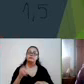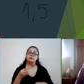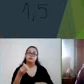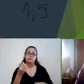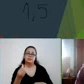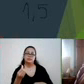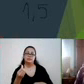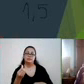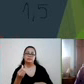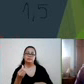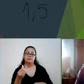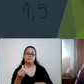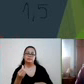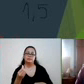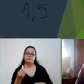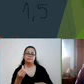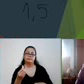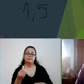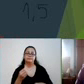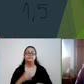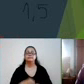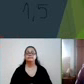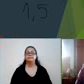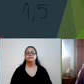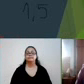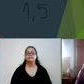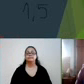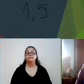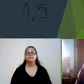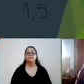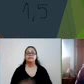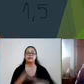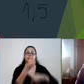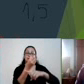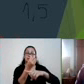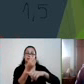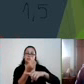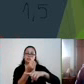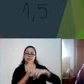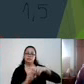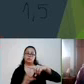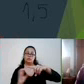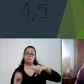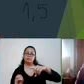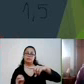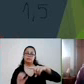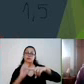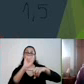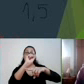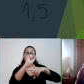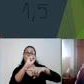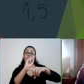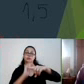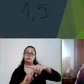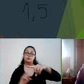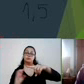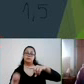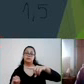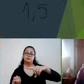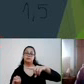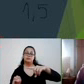0,6, 6 décimos, vocês já aprenderam, então 6 sobre 10. 8 décimos é o